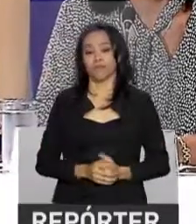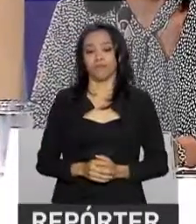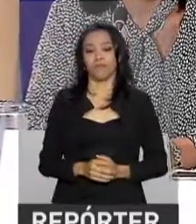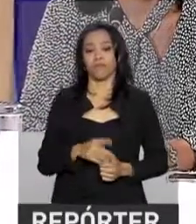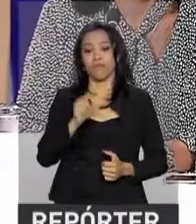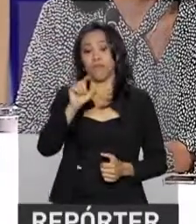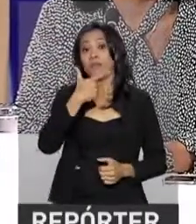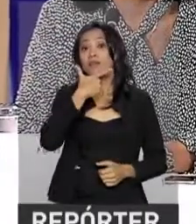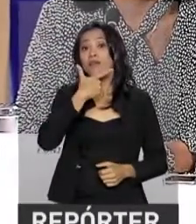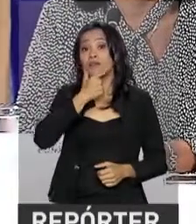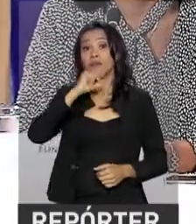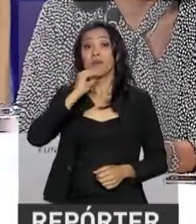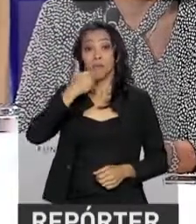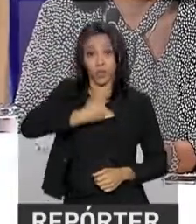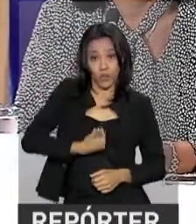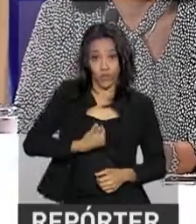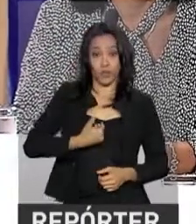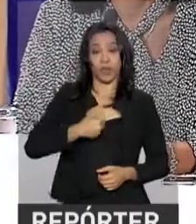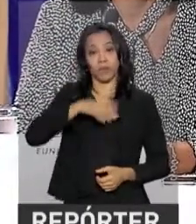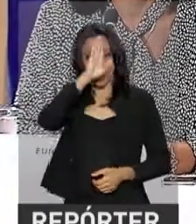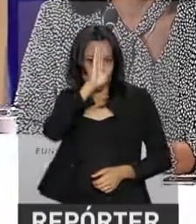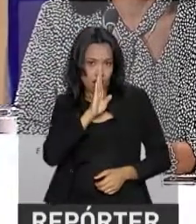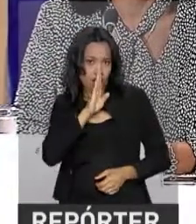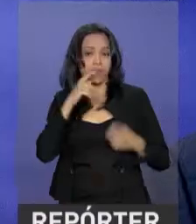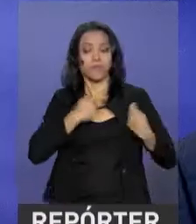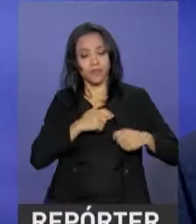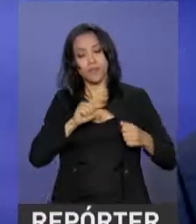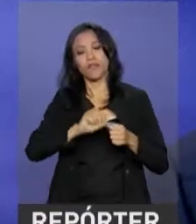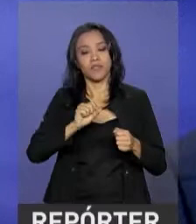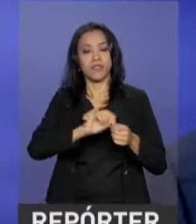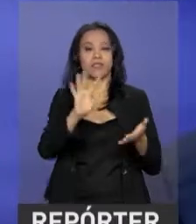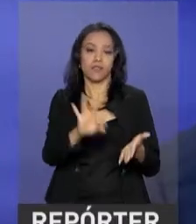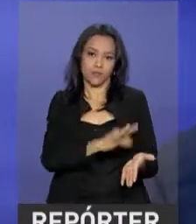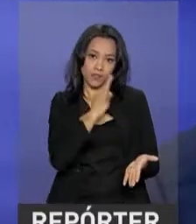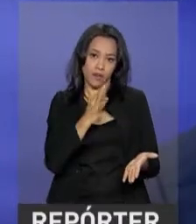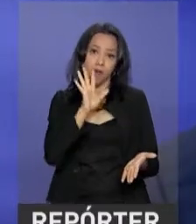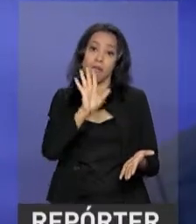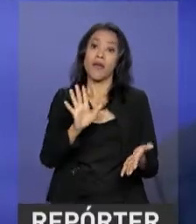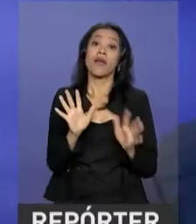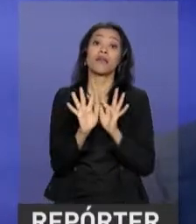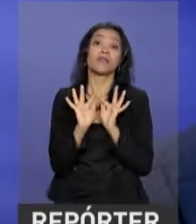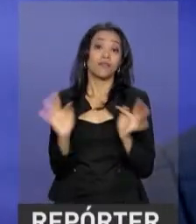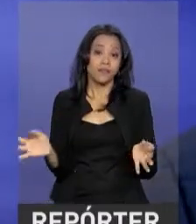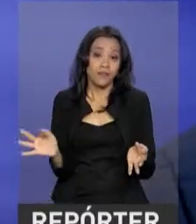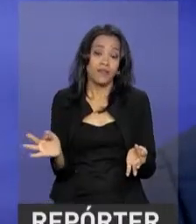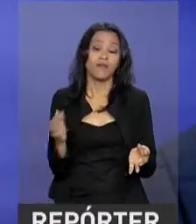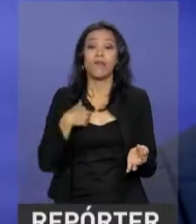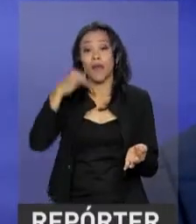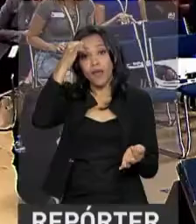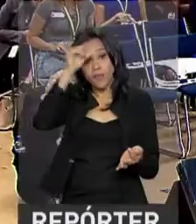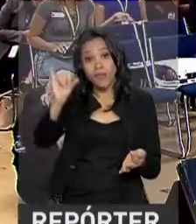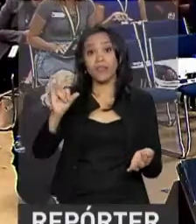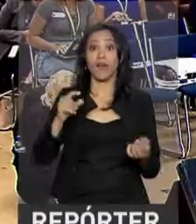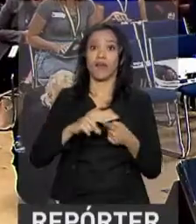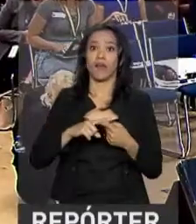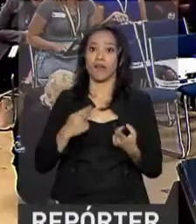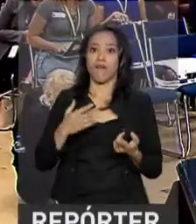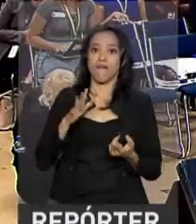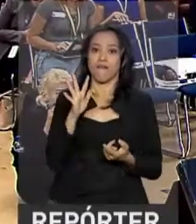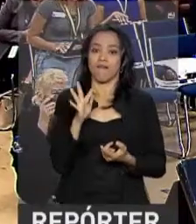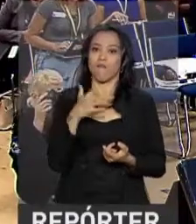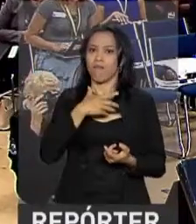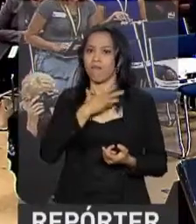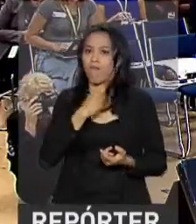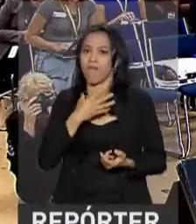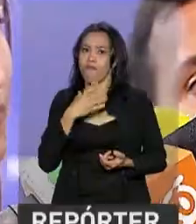pediu a isenção de taxa também precisa fazer a inscrição mas o processo é simplificado para evitar fraude a segurança também será